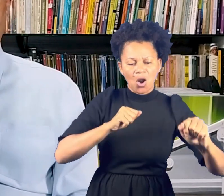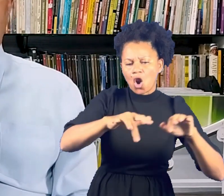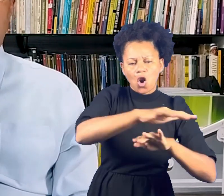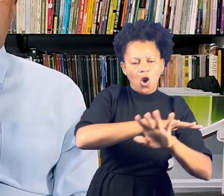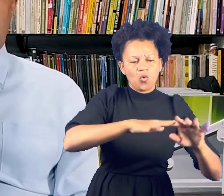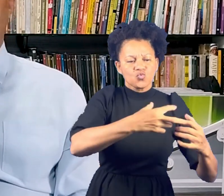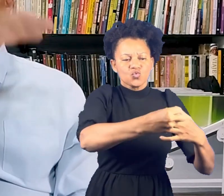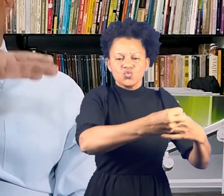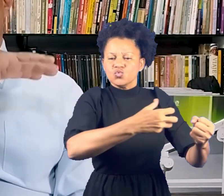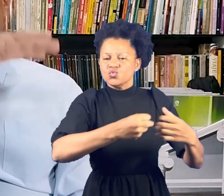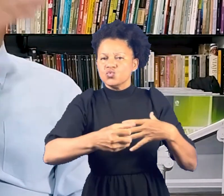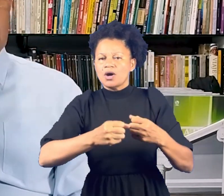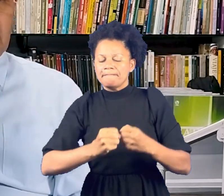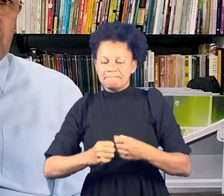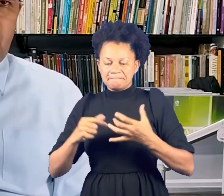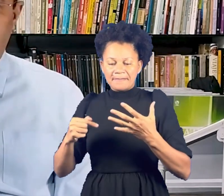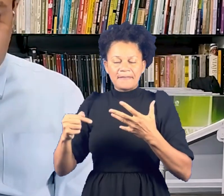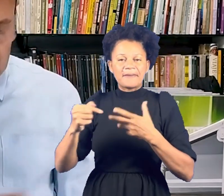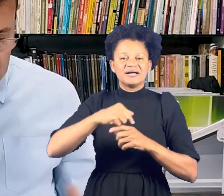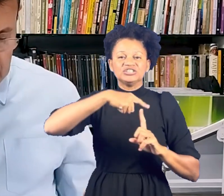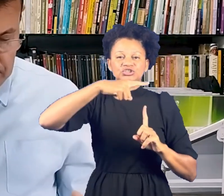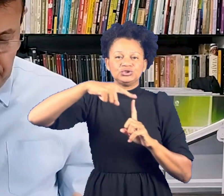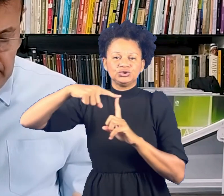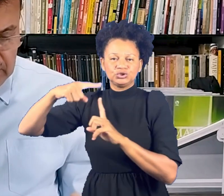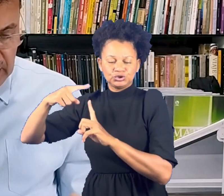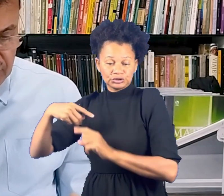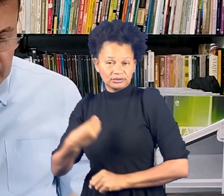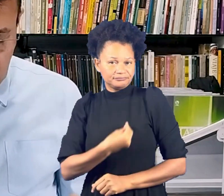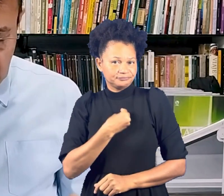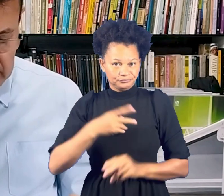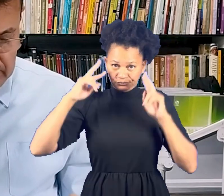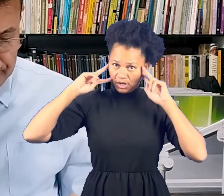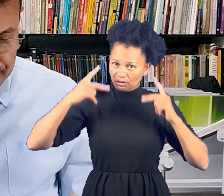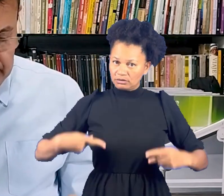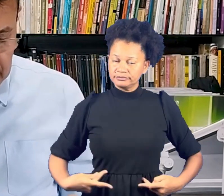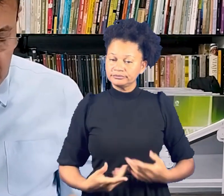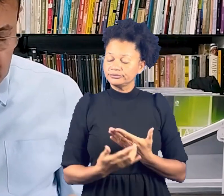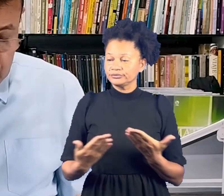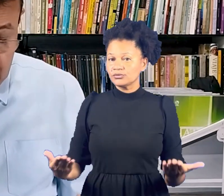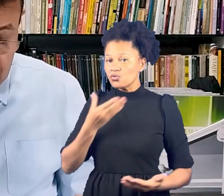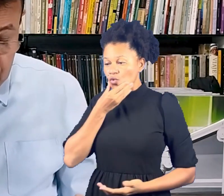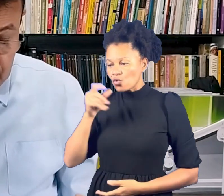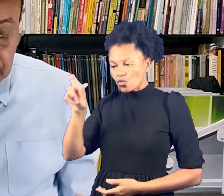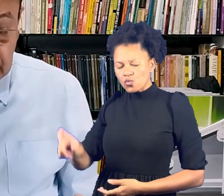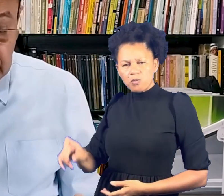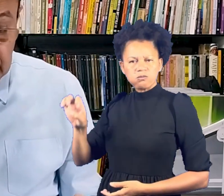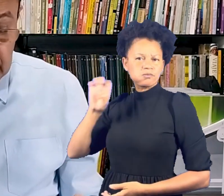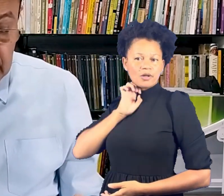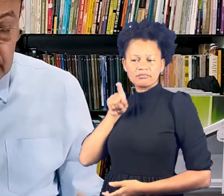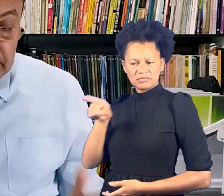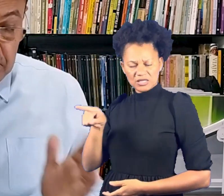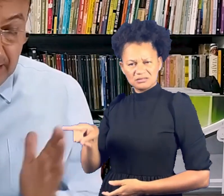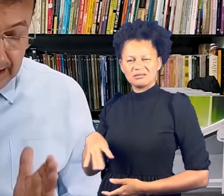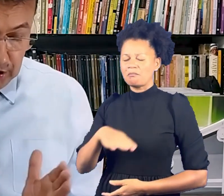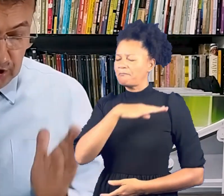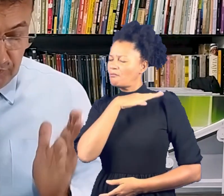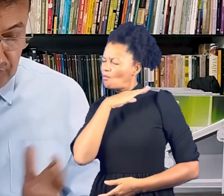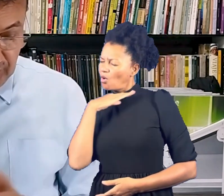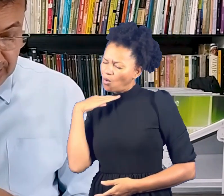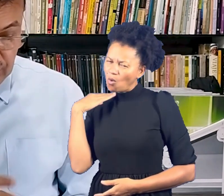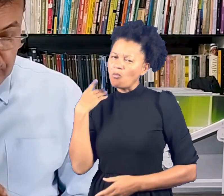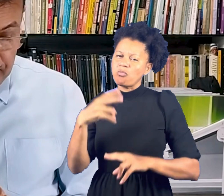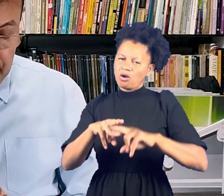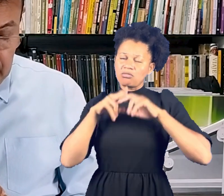Deus acontecem em diversas dimensões da vida humana. Então, Estevão, esse